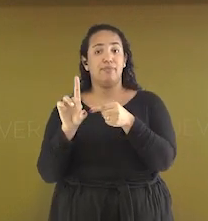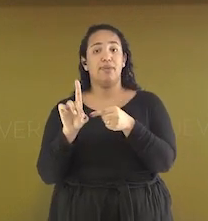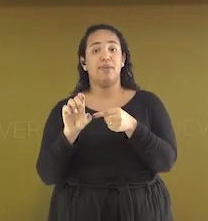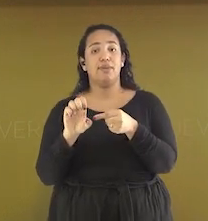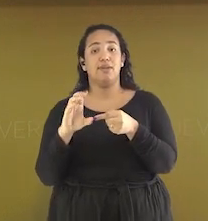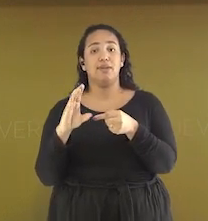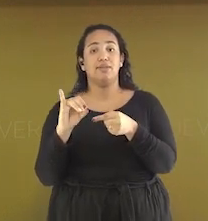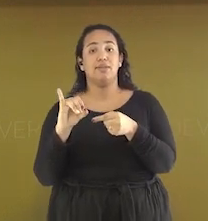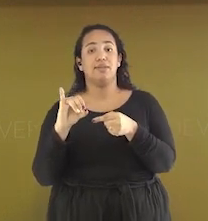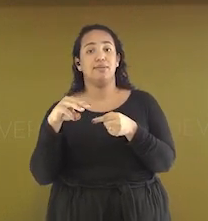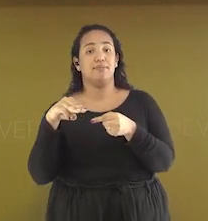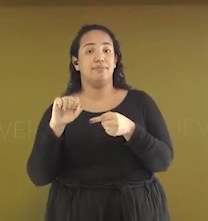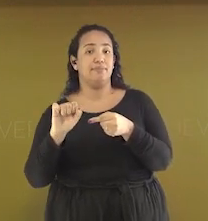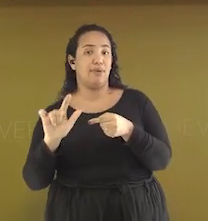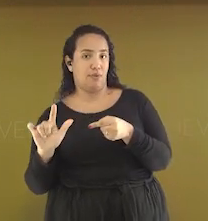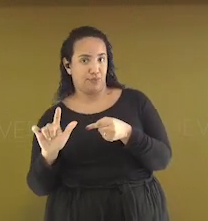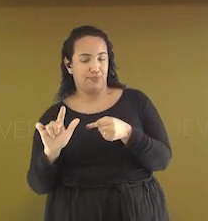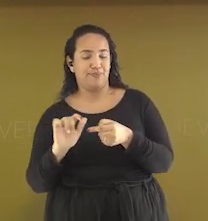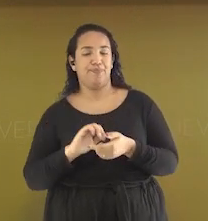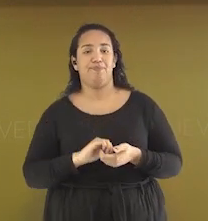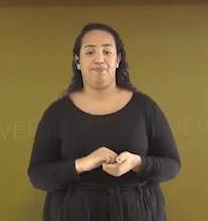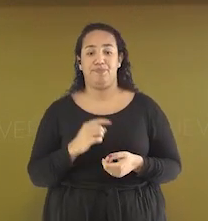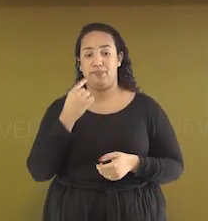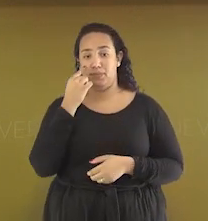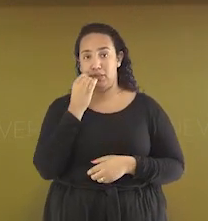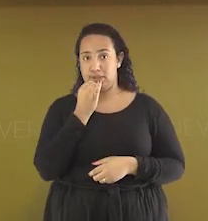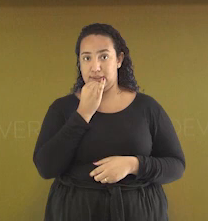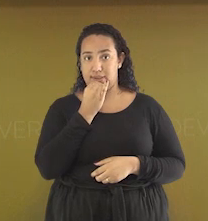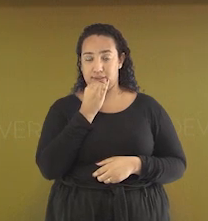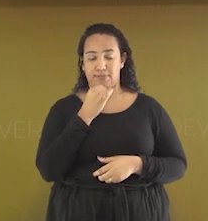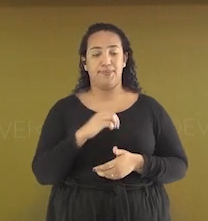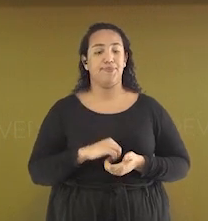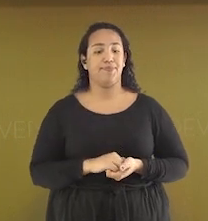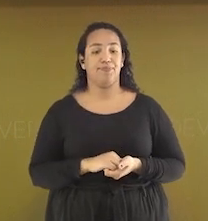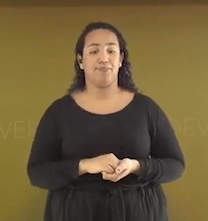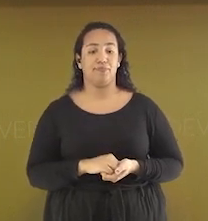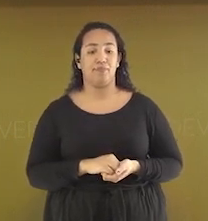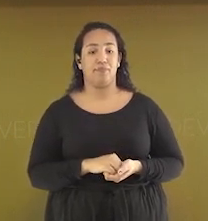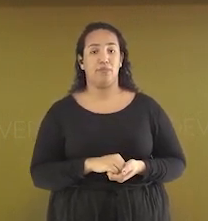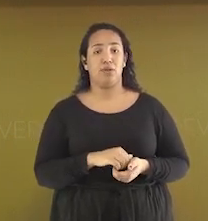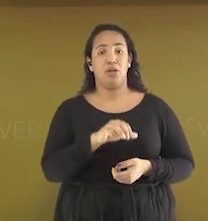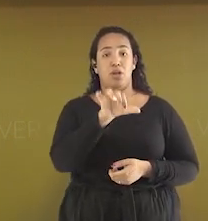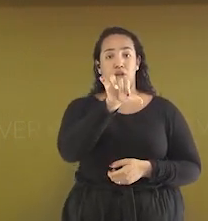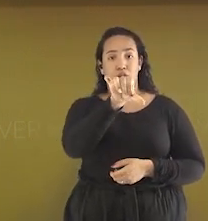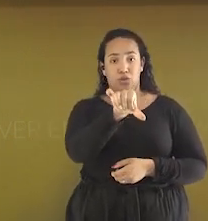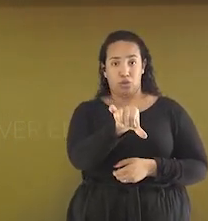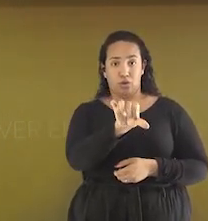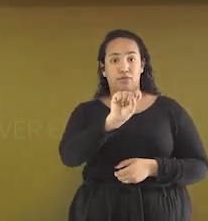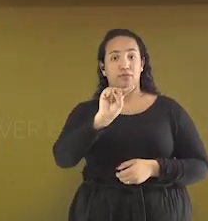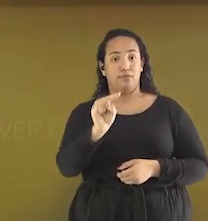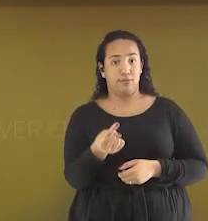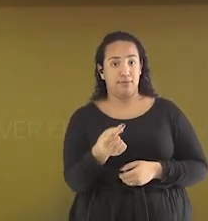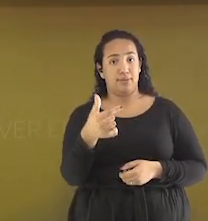parte decimal, que vem depois da vírgula. Por exemplo, o número